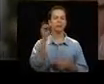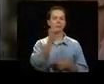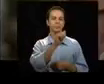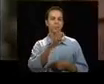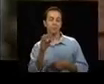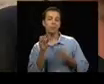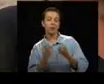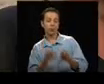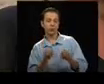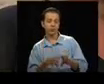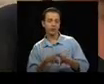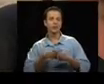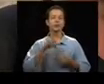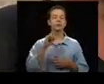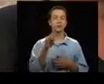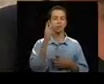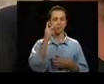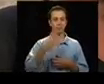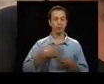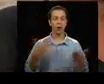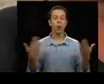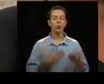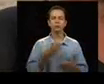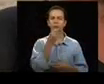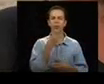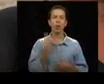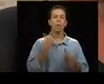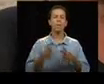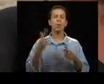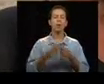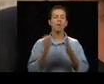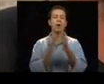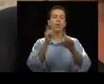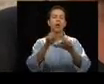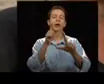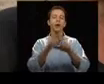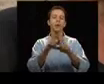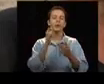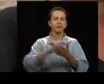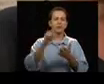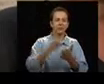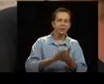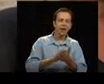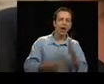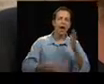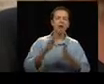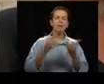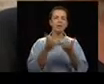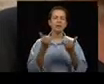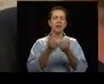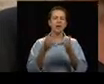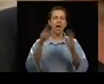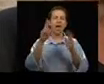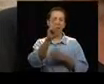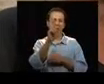pelo educador. Para mim, deu muito serventia, né? Porque eu tinha problema de falta de letra. Para me escrever, eu comia muitas